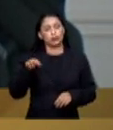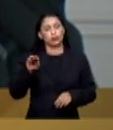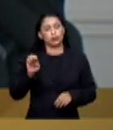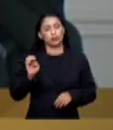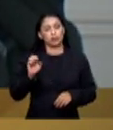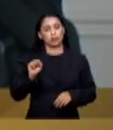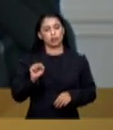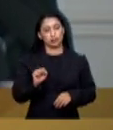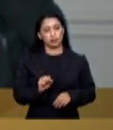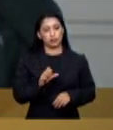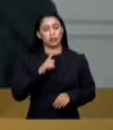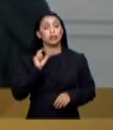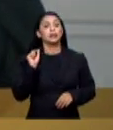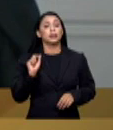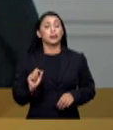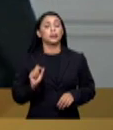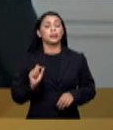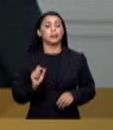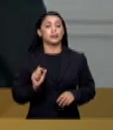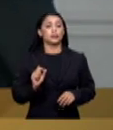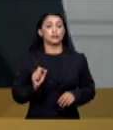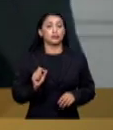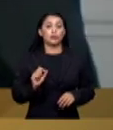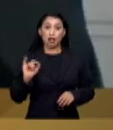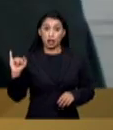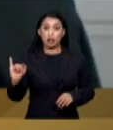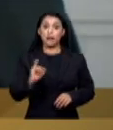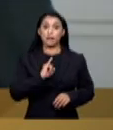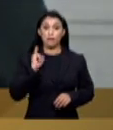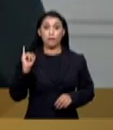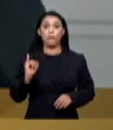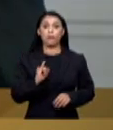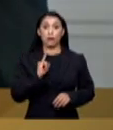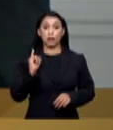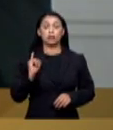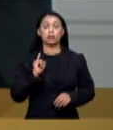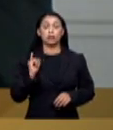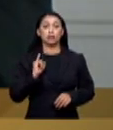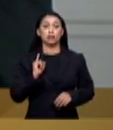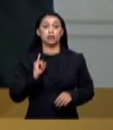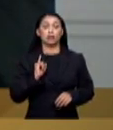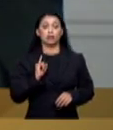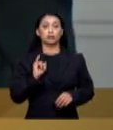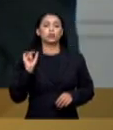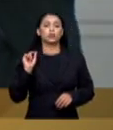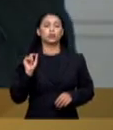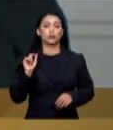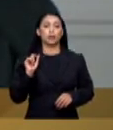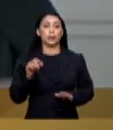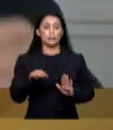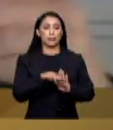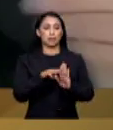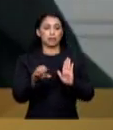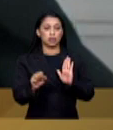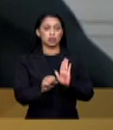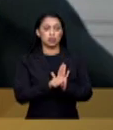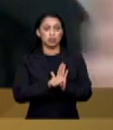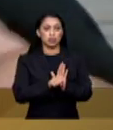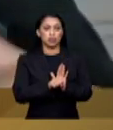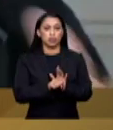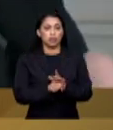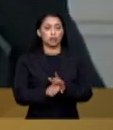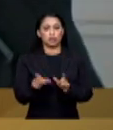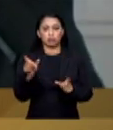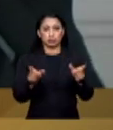essa questão é realmente importantíssima. A questão do mandato de segurança, tanto